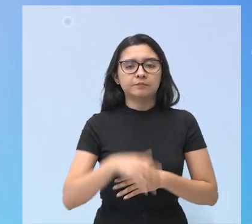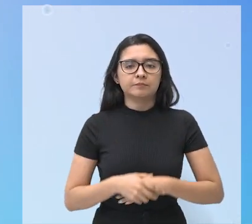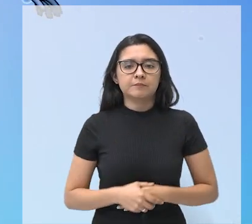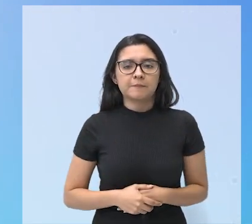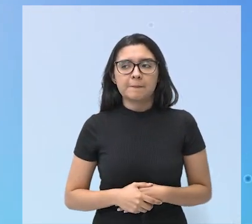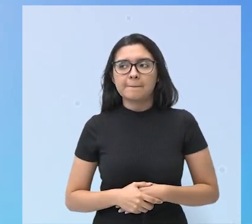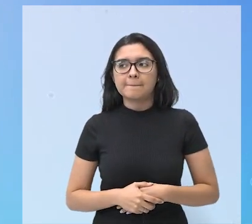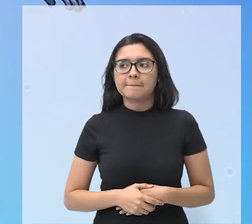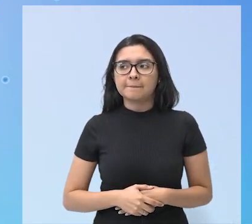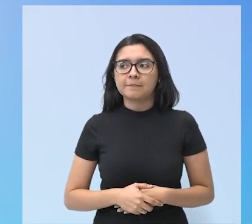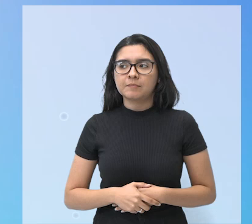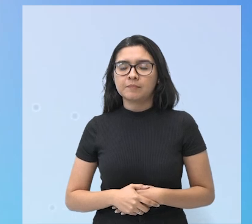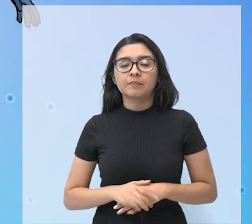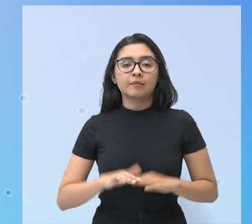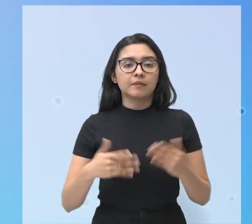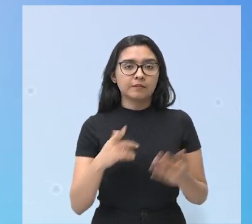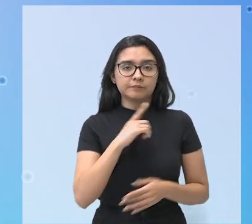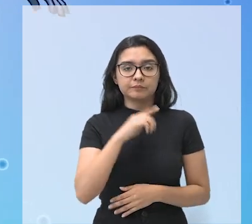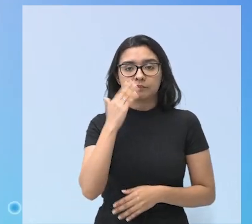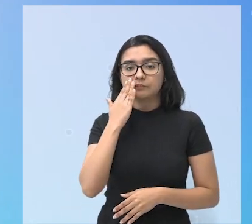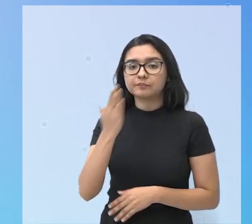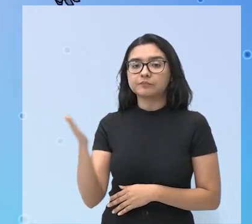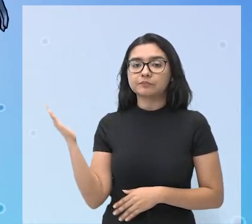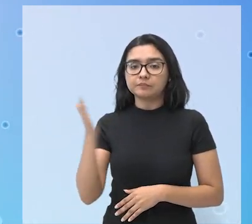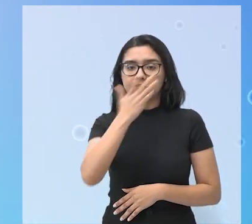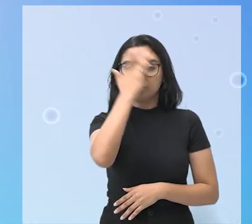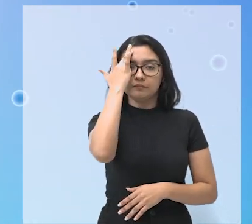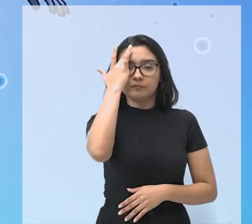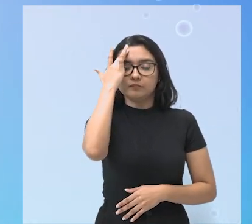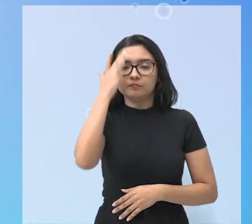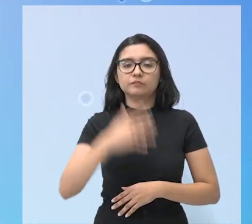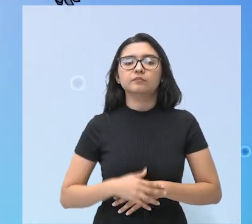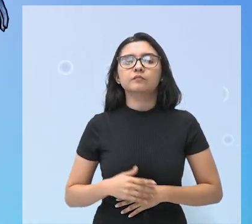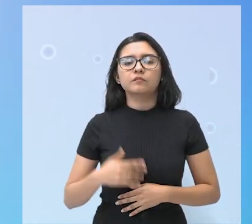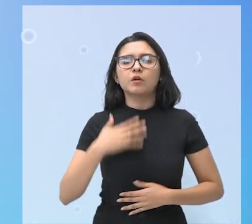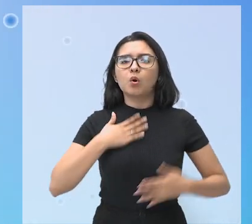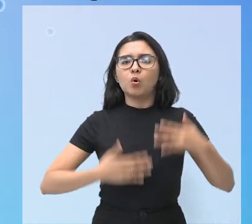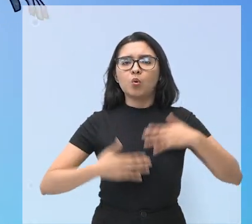temos aí o nosso nadador em decúbito